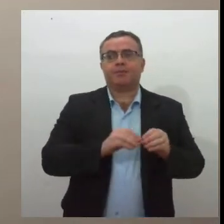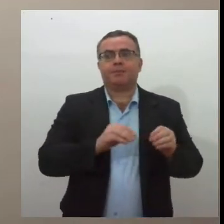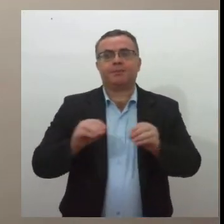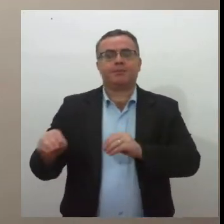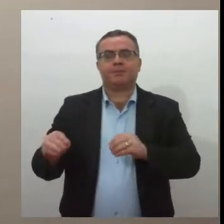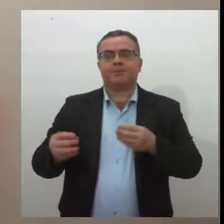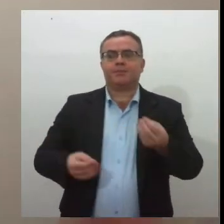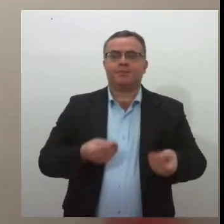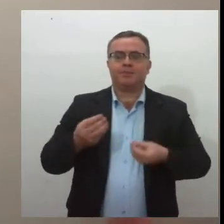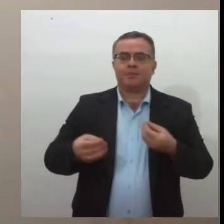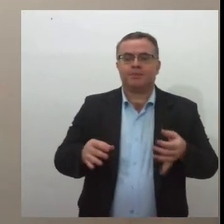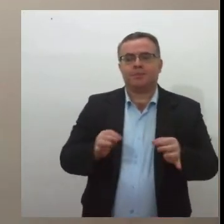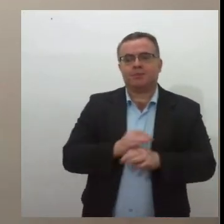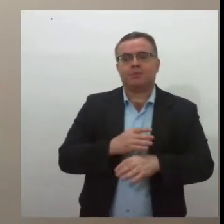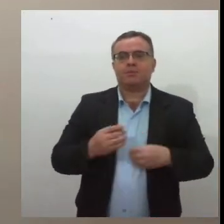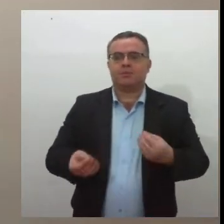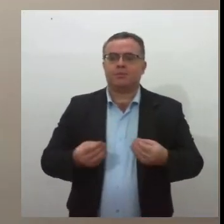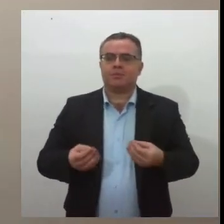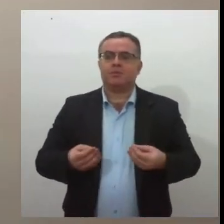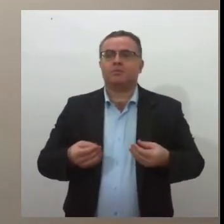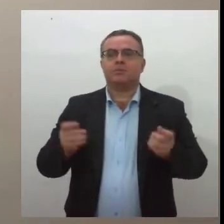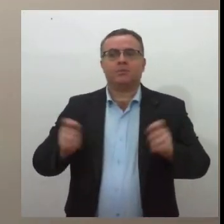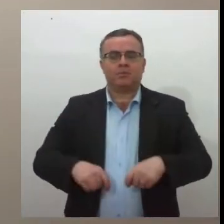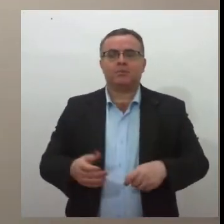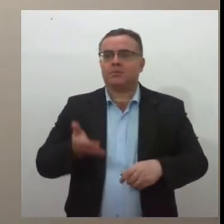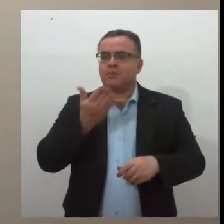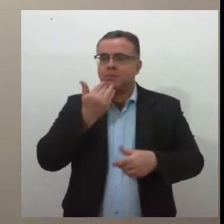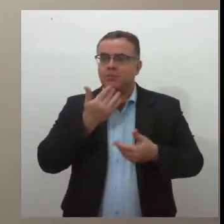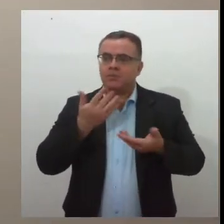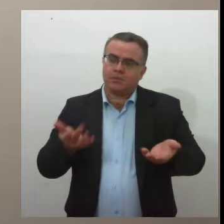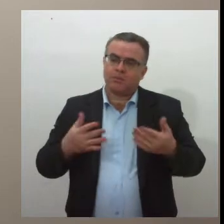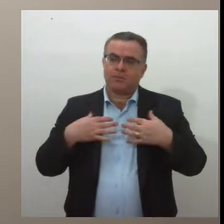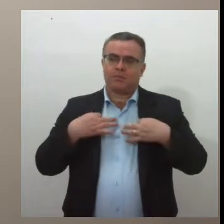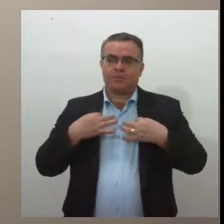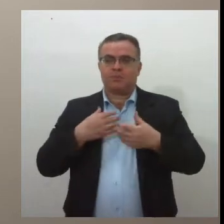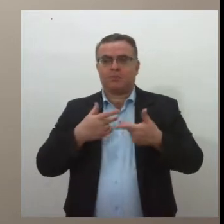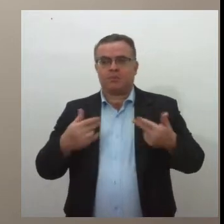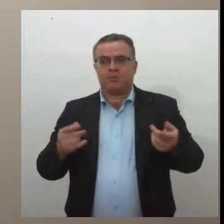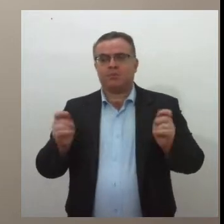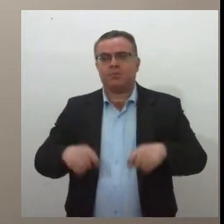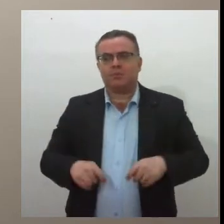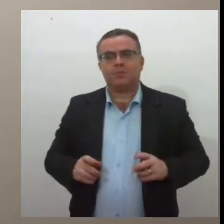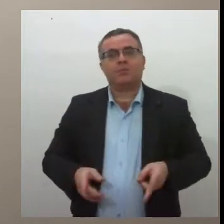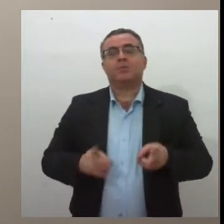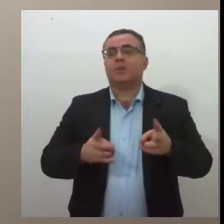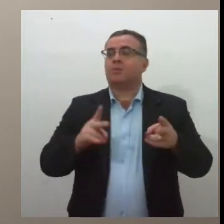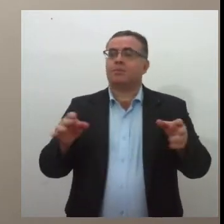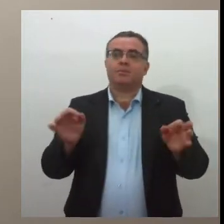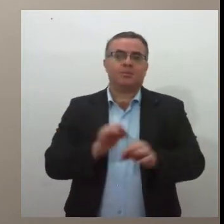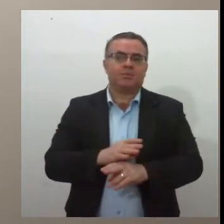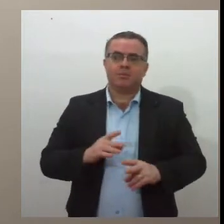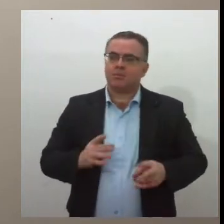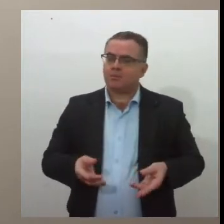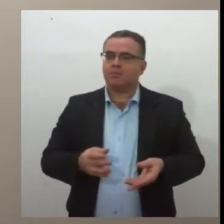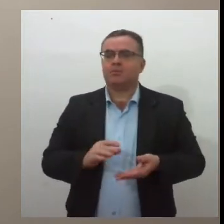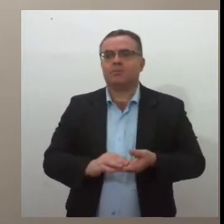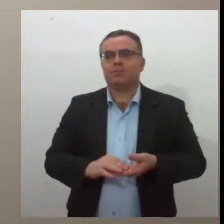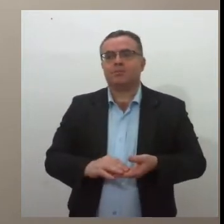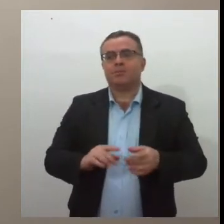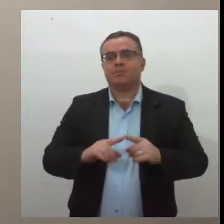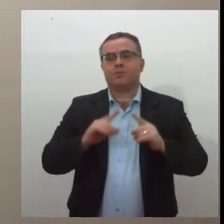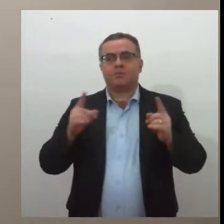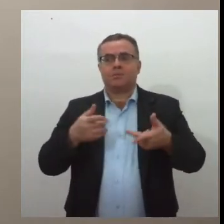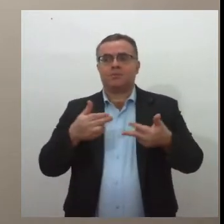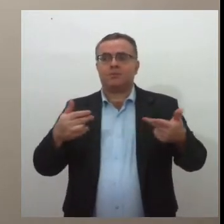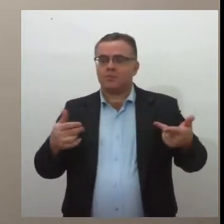seja, que podem ser deixadas para depois. Alimentação, vestuário, não, são bens de necessidades primárias, de consumo imediato. Mas o demais, o que